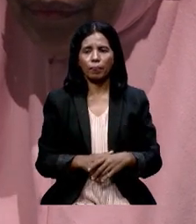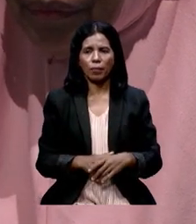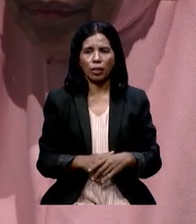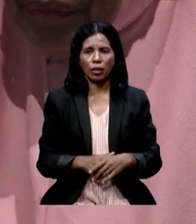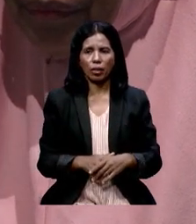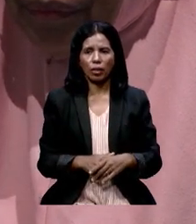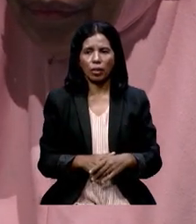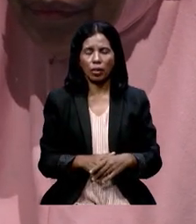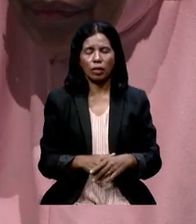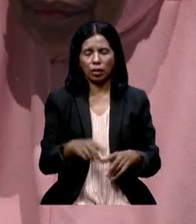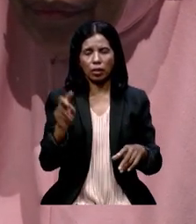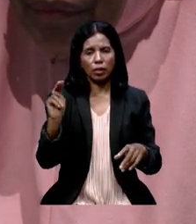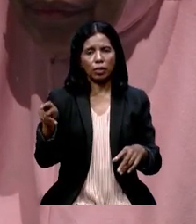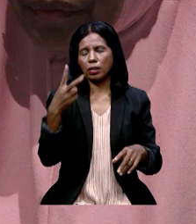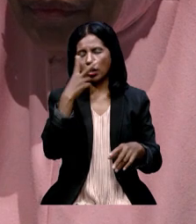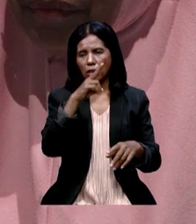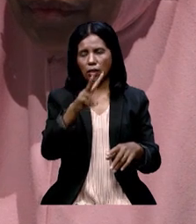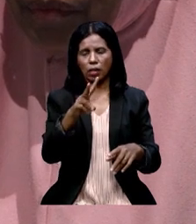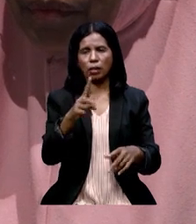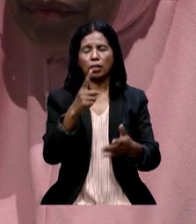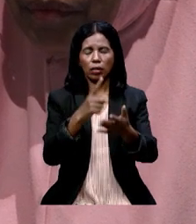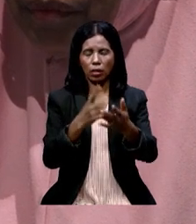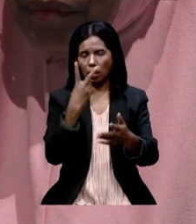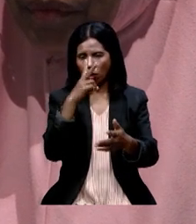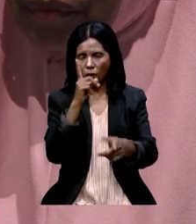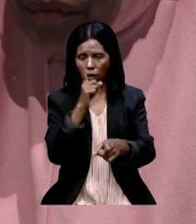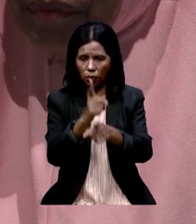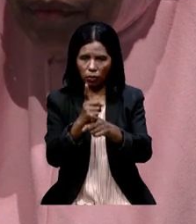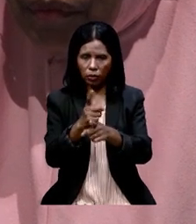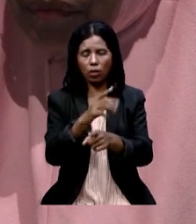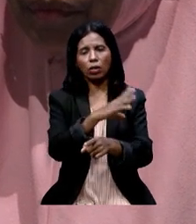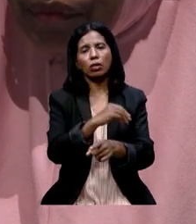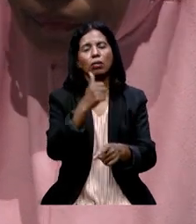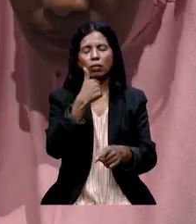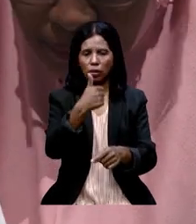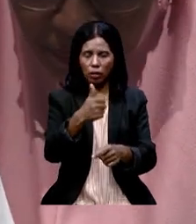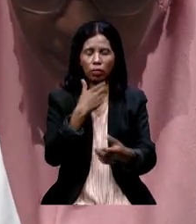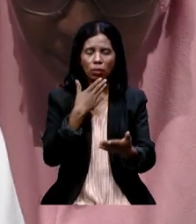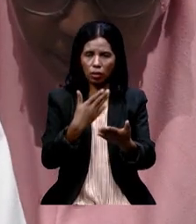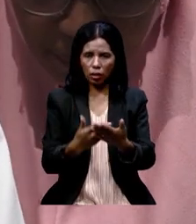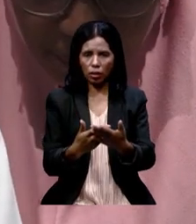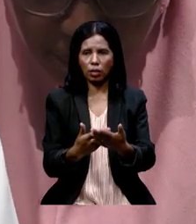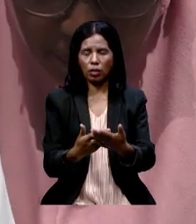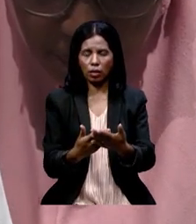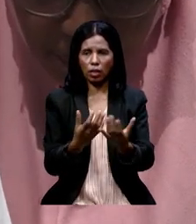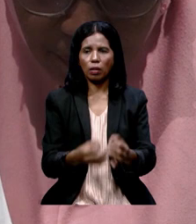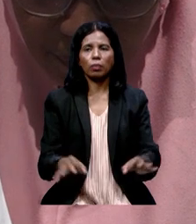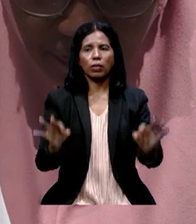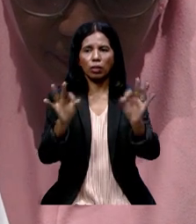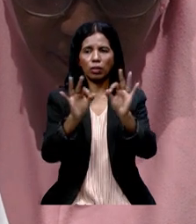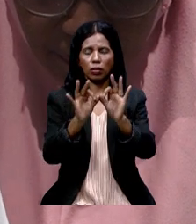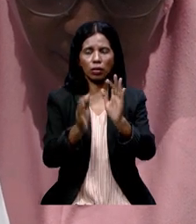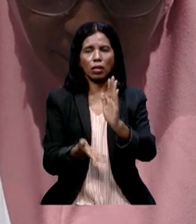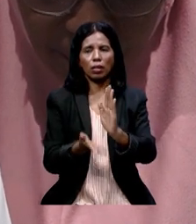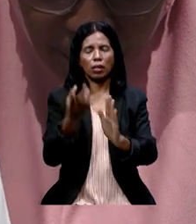si hare buat nabe maklos buat nabe magiak ne duni idane importanti atau hasai